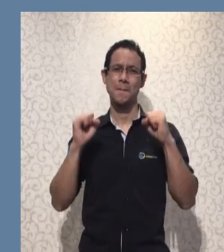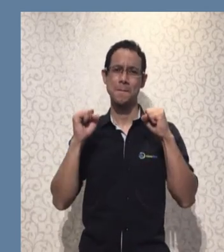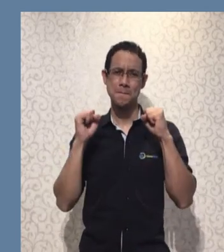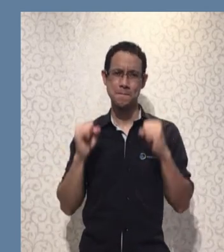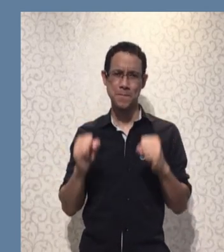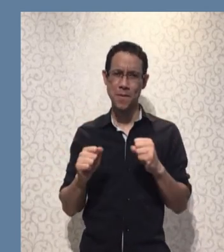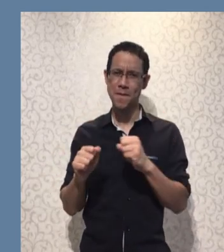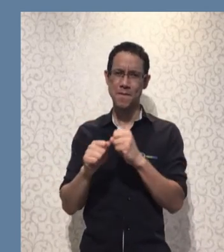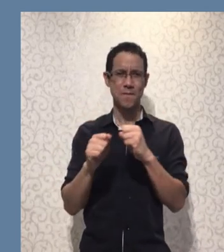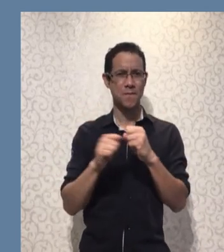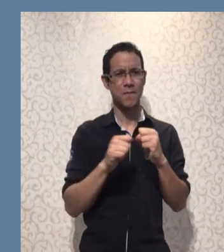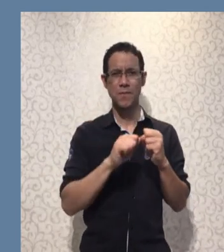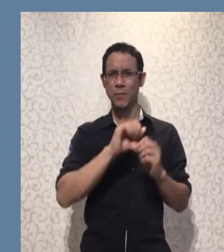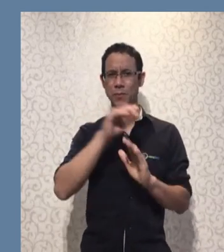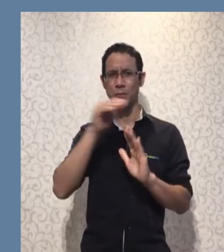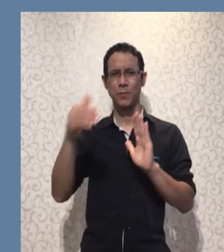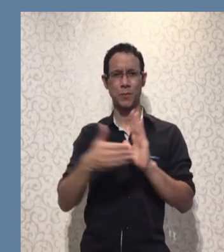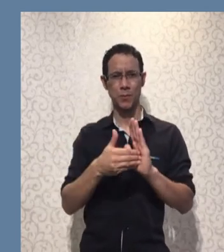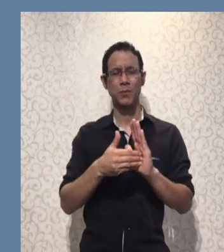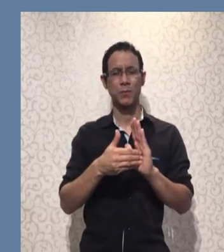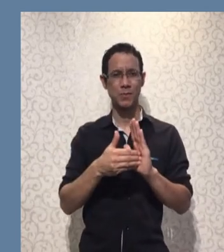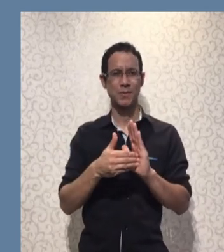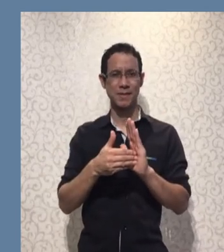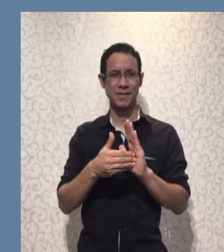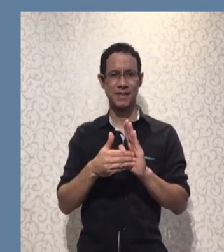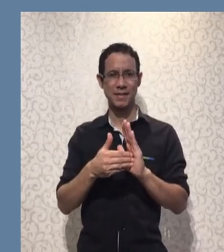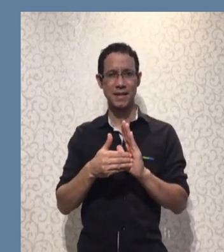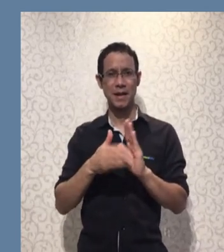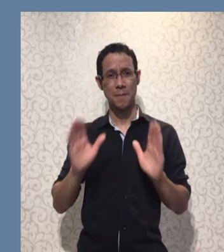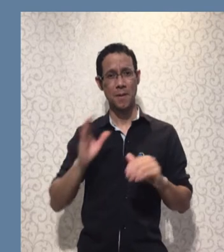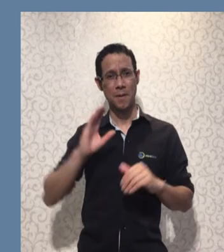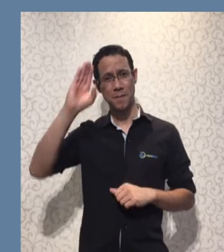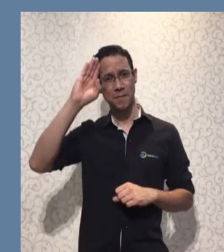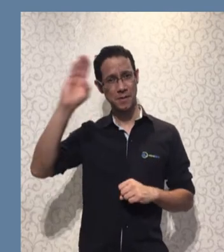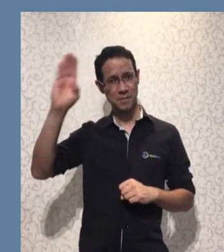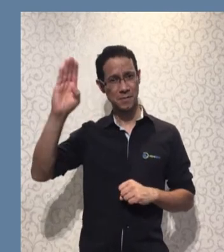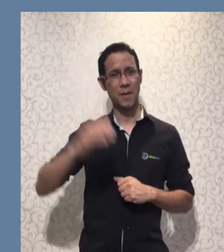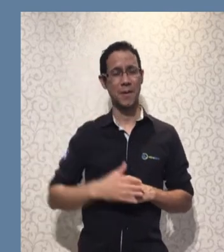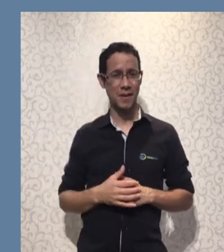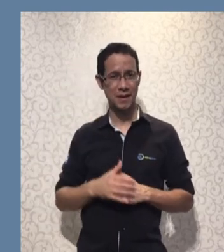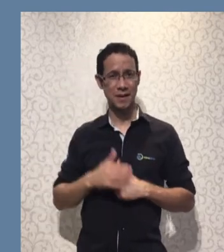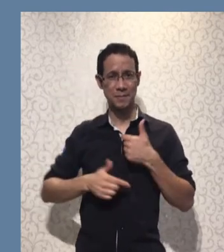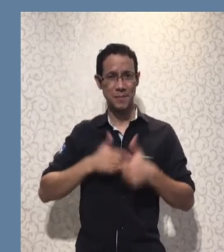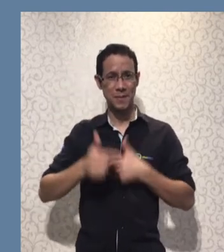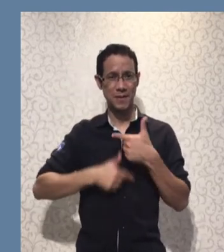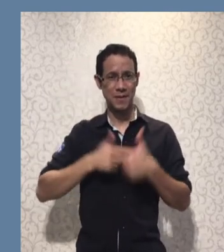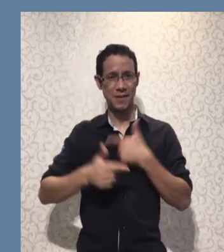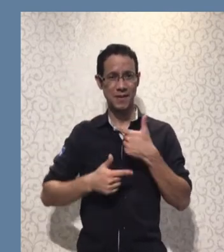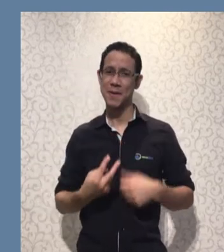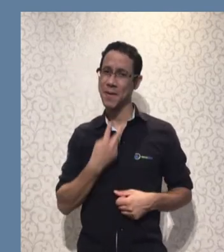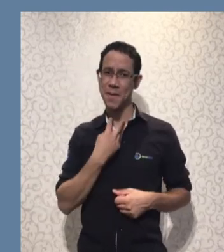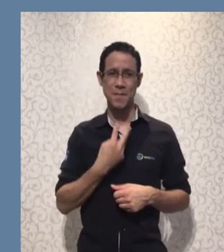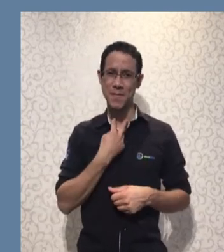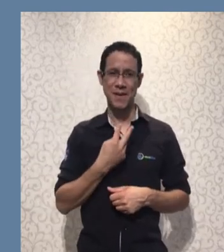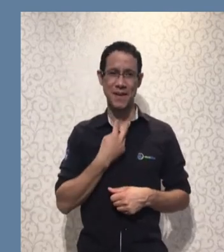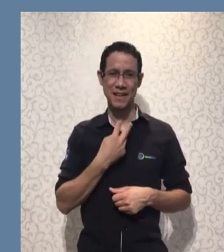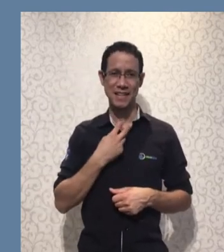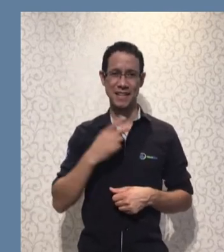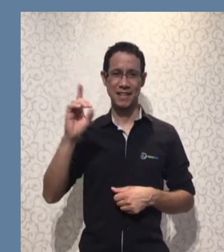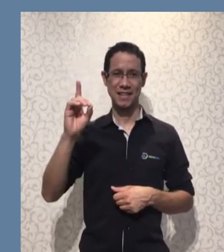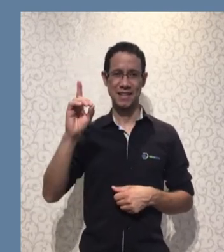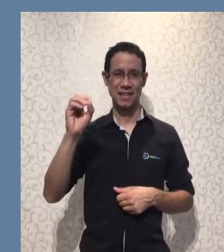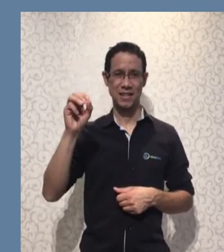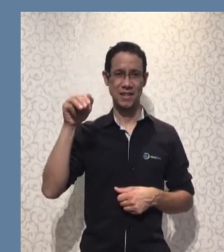tudo, exceto o principal protagonista, que era Dom Pedro, né? E o que eu acho